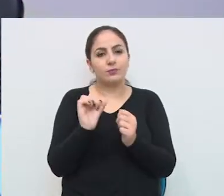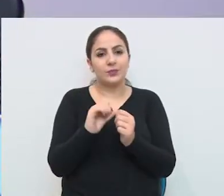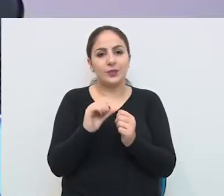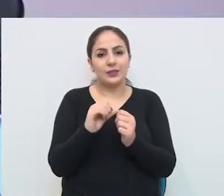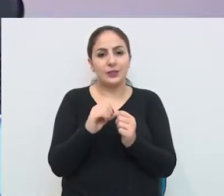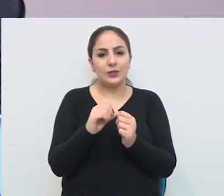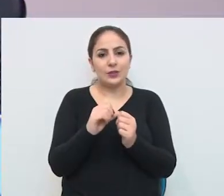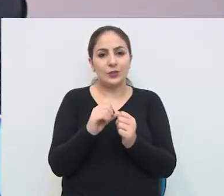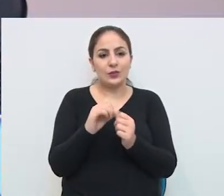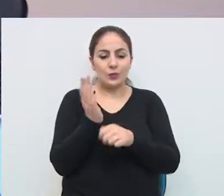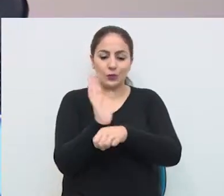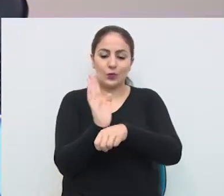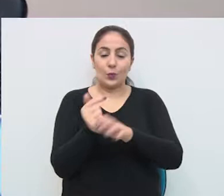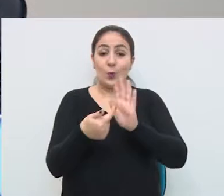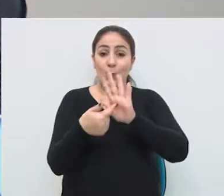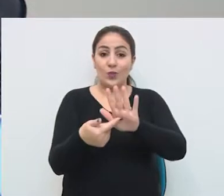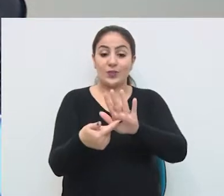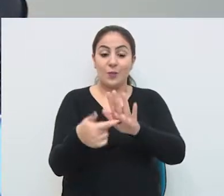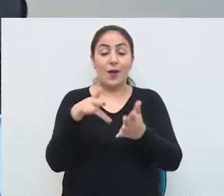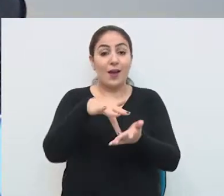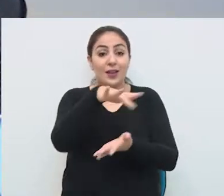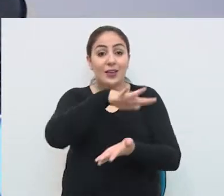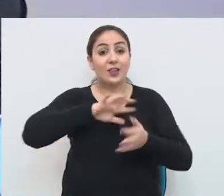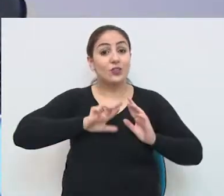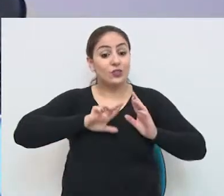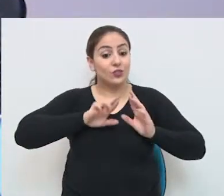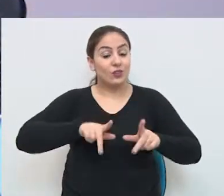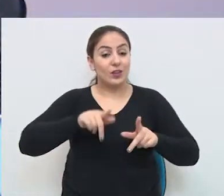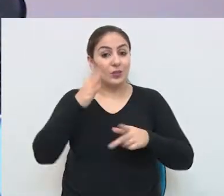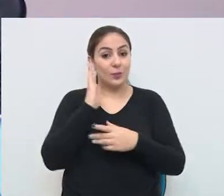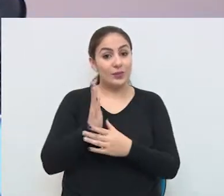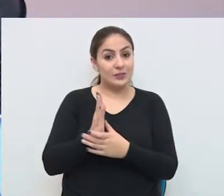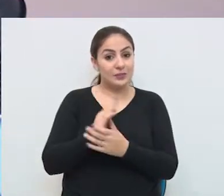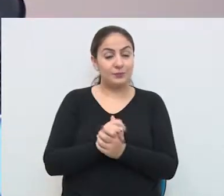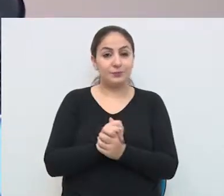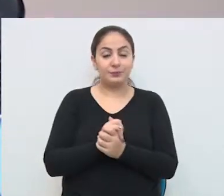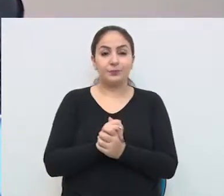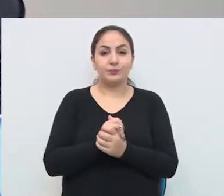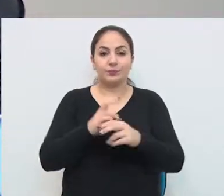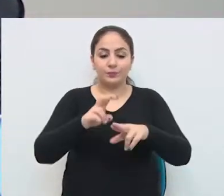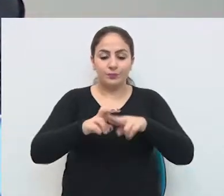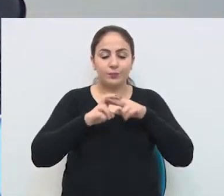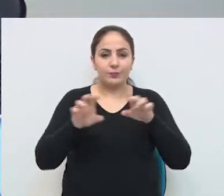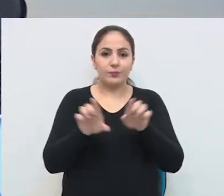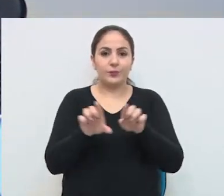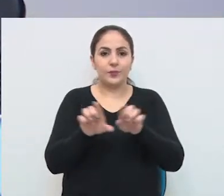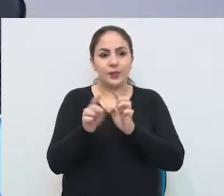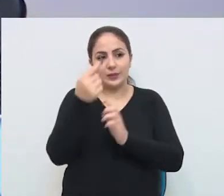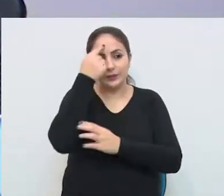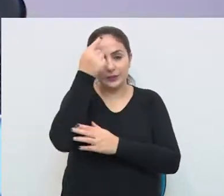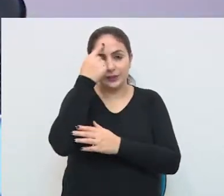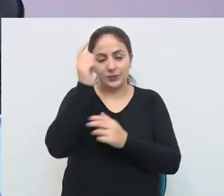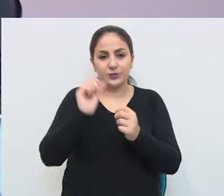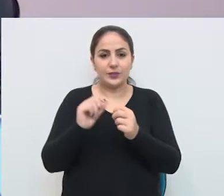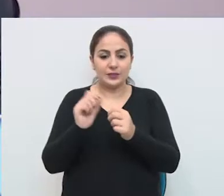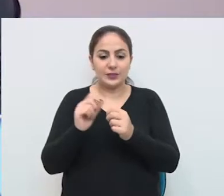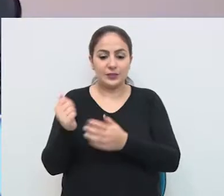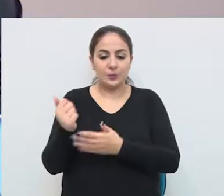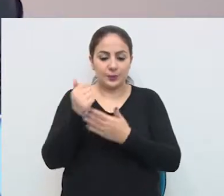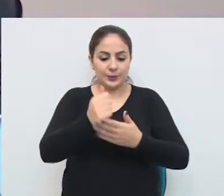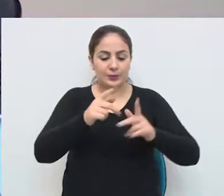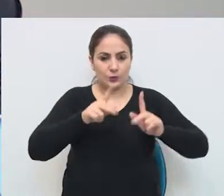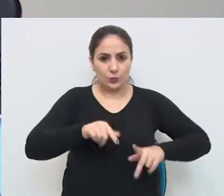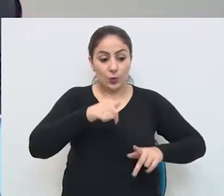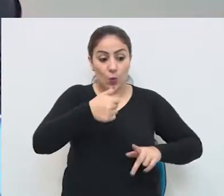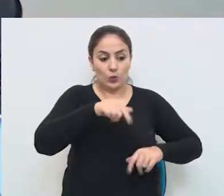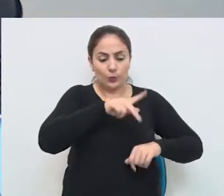nisso, eu pensei em fazer um filme que eu pudesse mostrar um outro lado do Brasil, lá fora, né? É por isso que também a ideia de fazer um